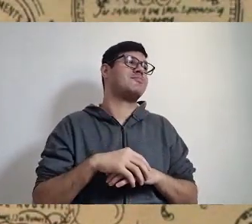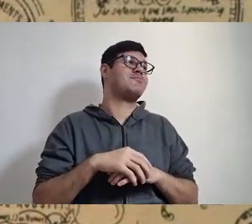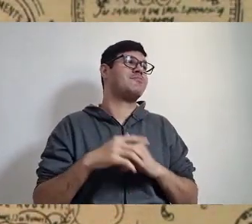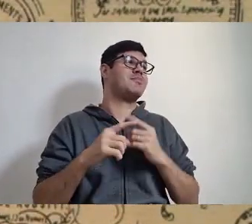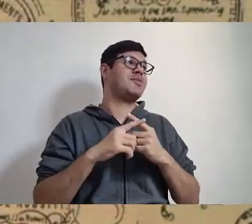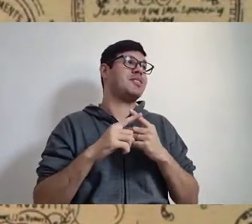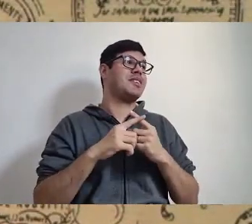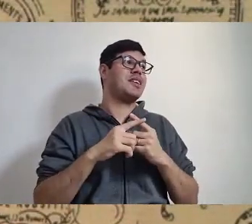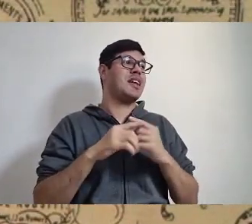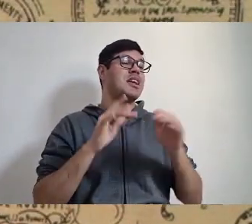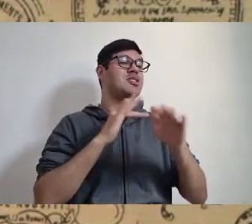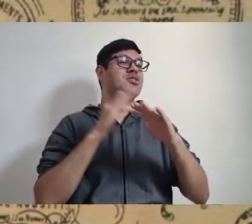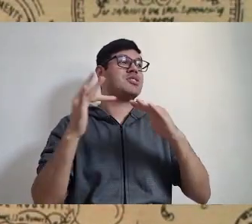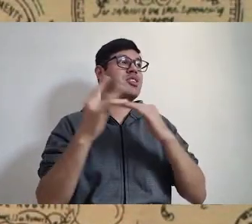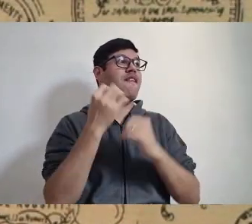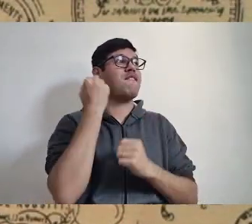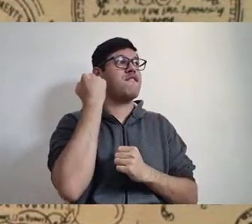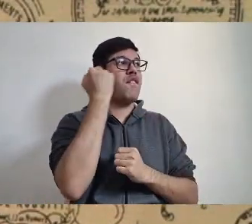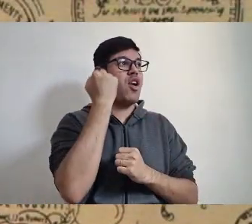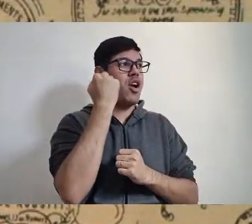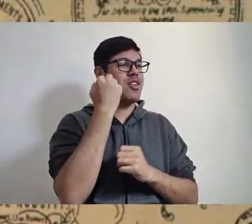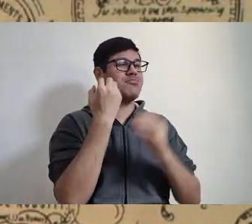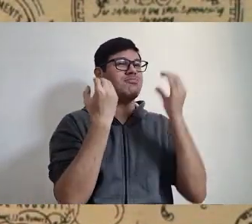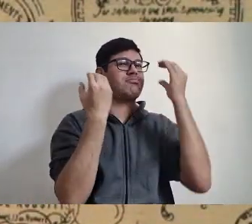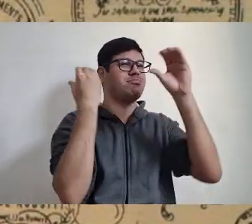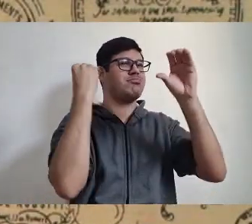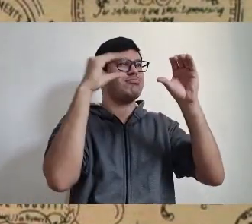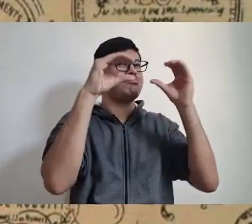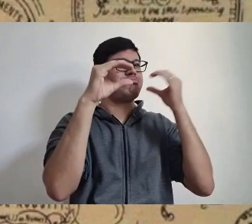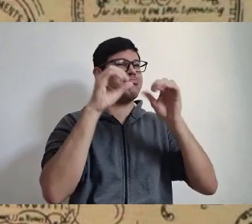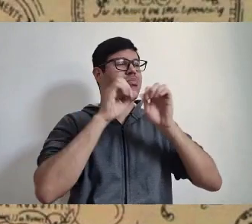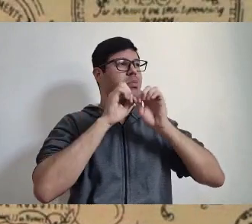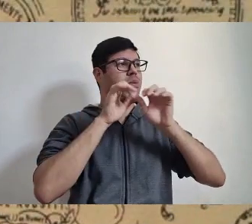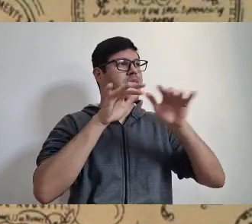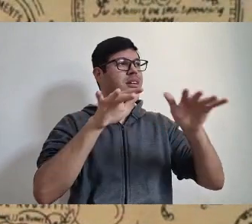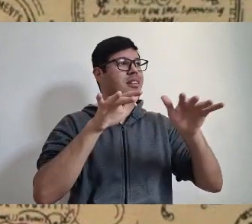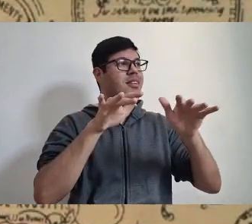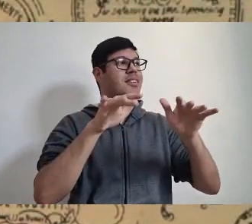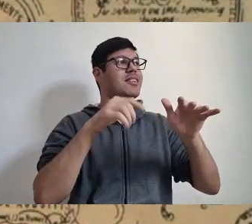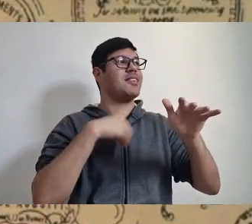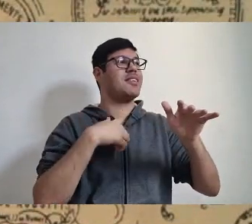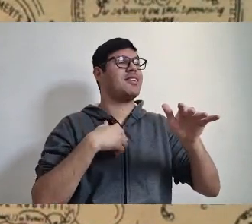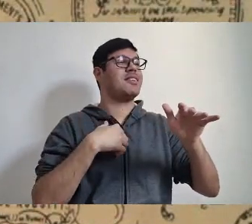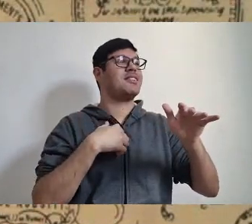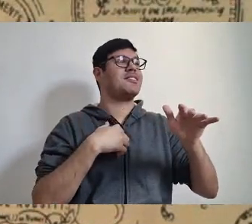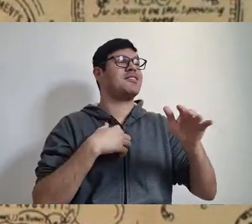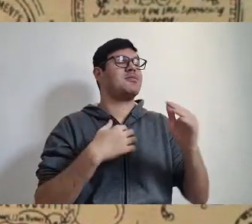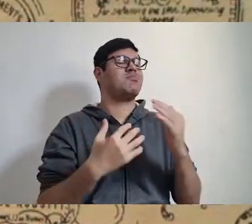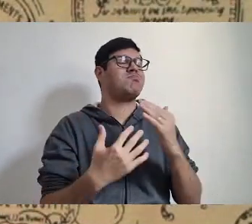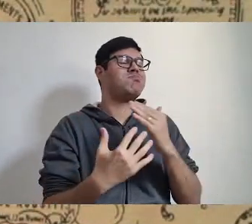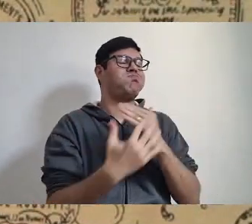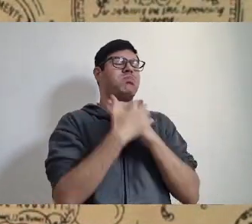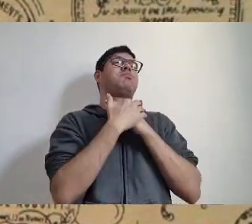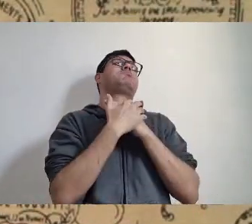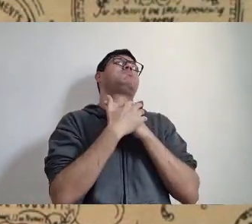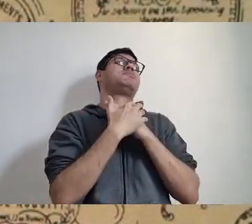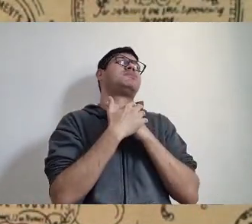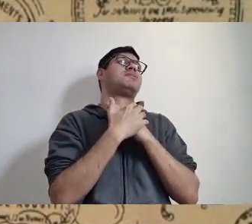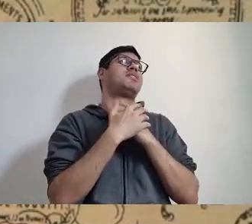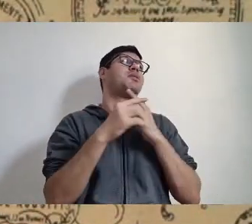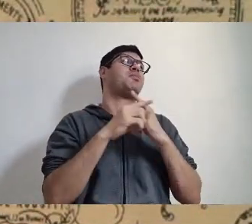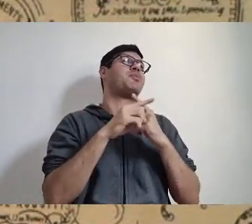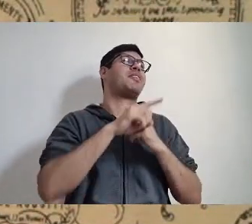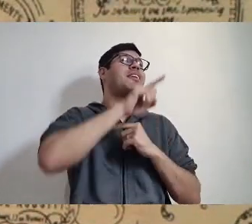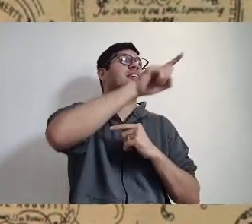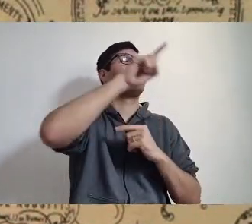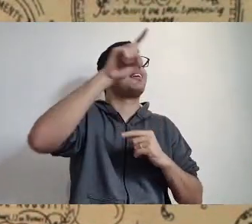mais forte do que você e uma capacidade de mídia muito maior, ela te engole, porque a população acaba acreditando naquilo que foi